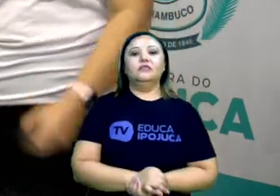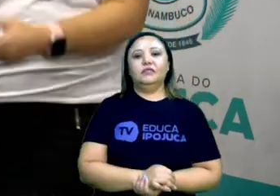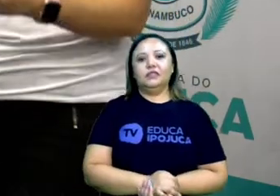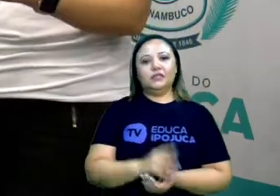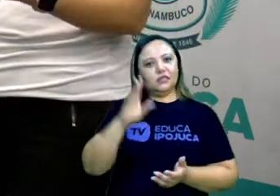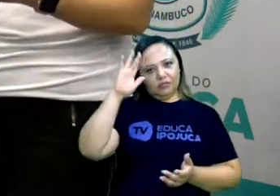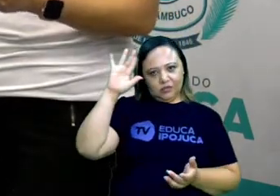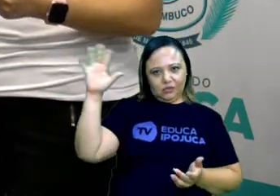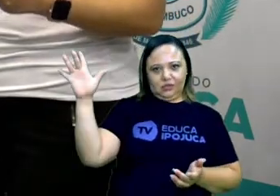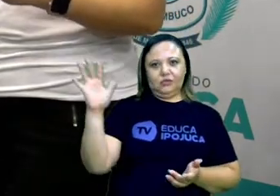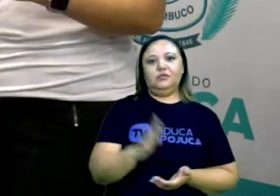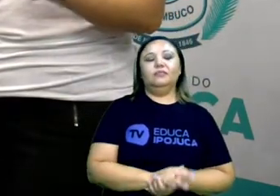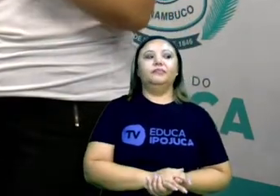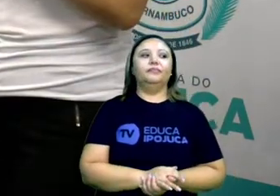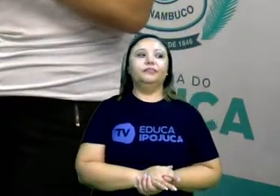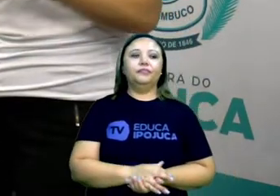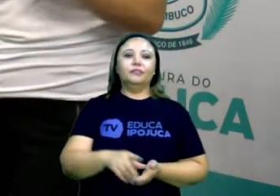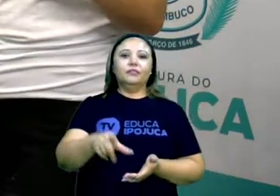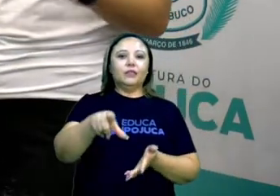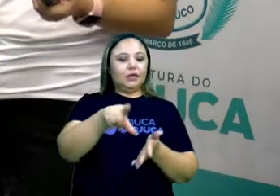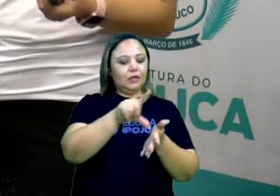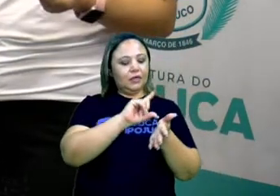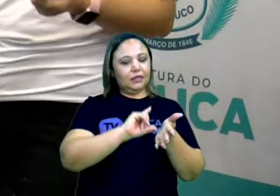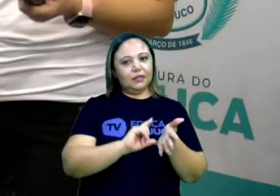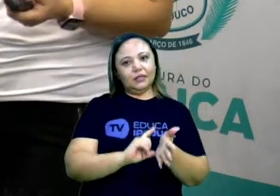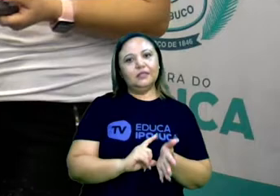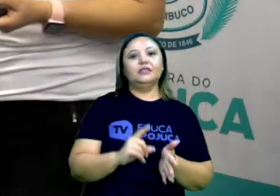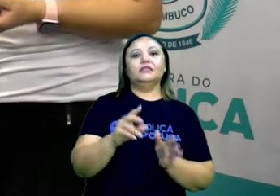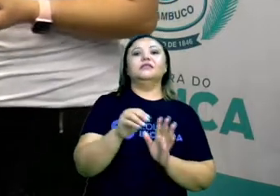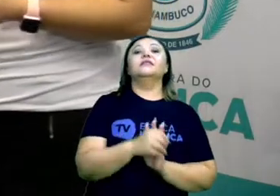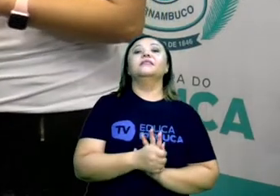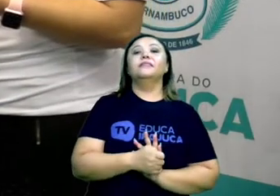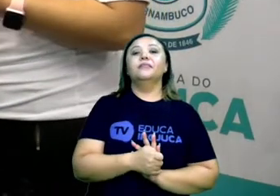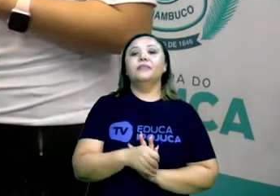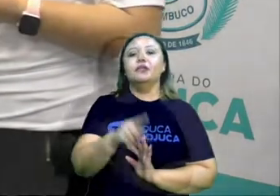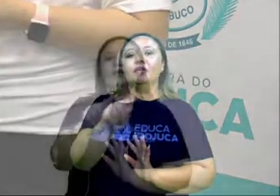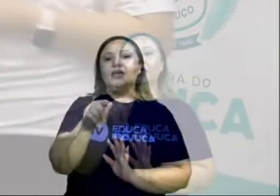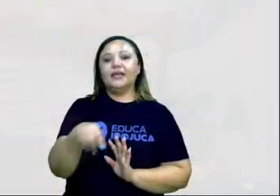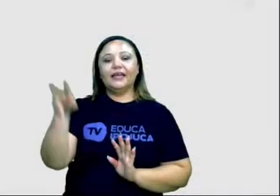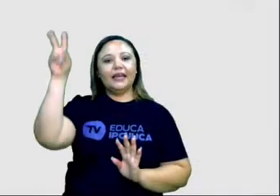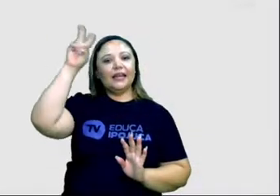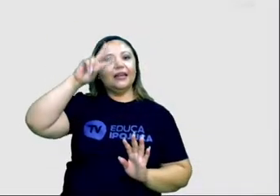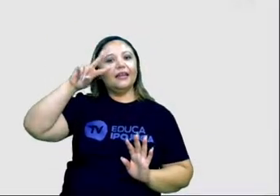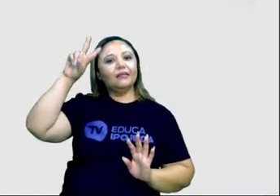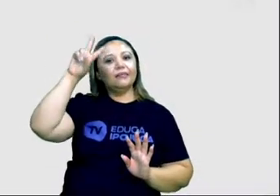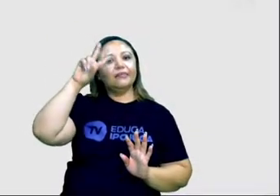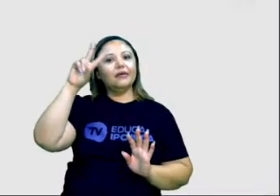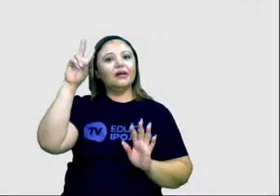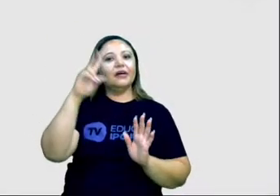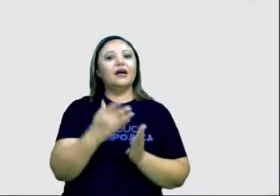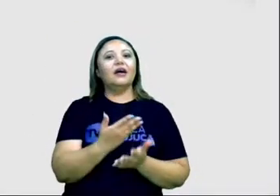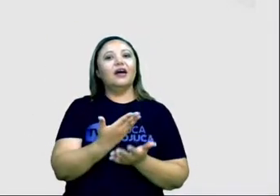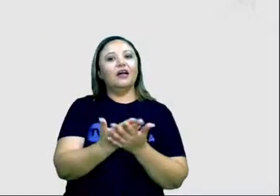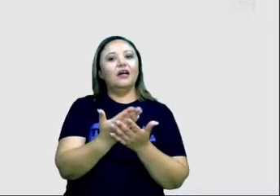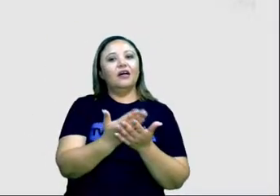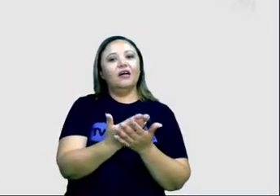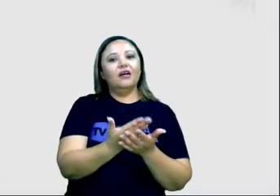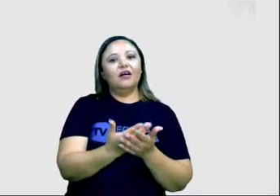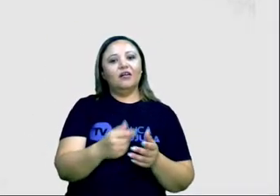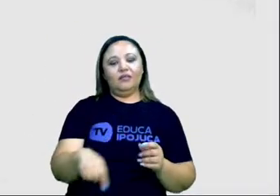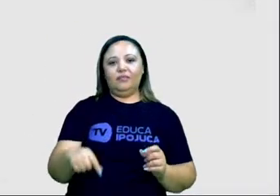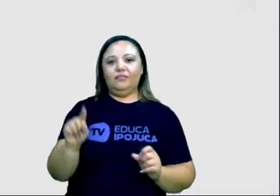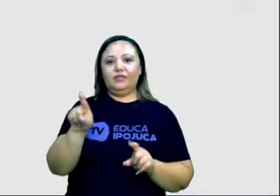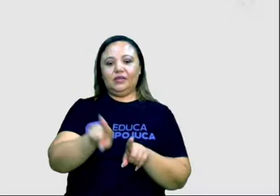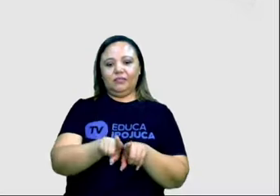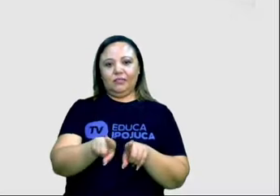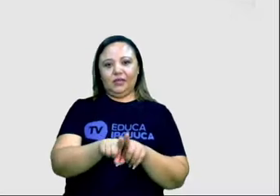nossa aula. Mas não esquecemos, claro, que temos que trazer os nossos objetivos